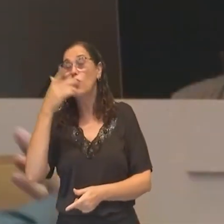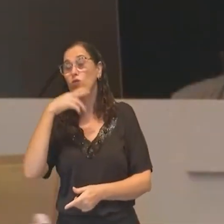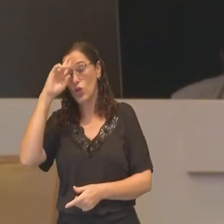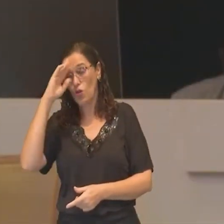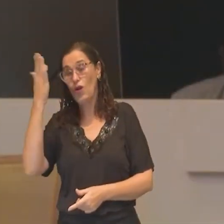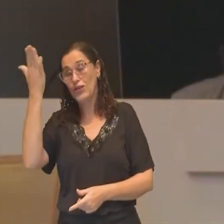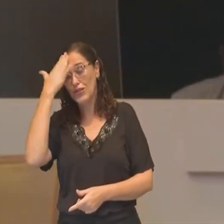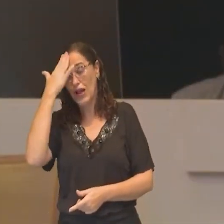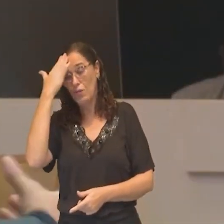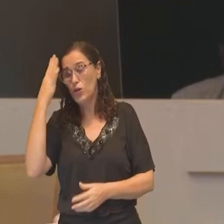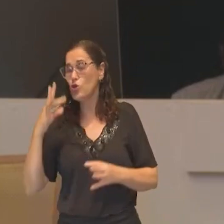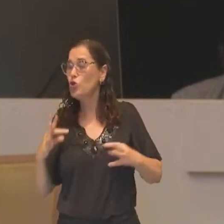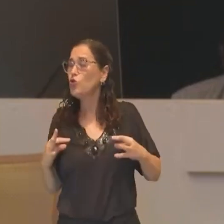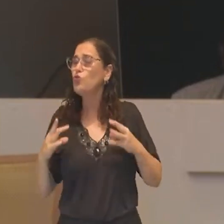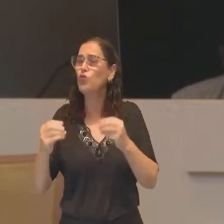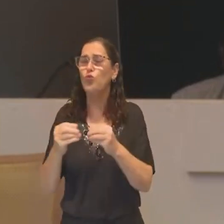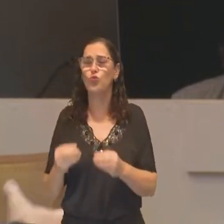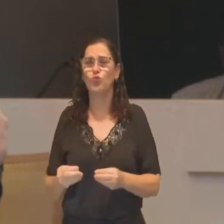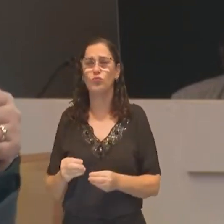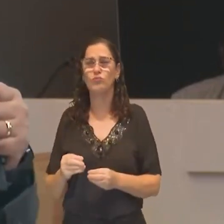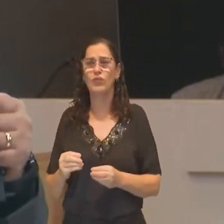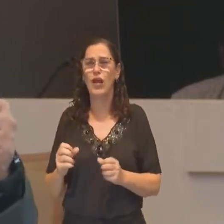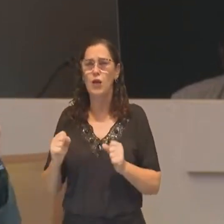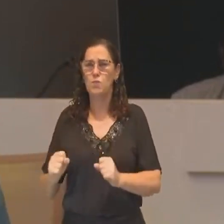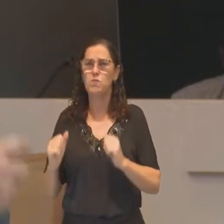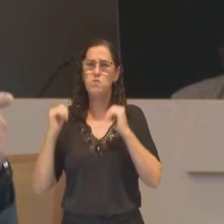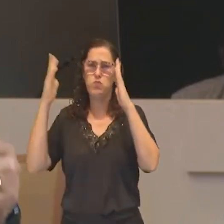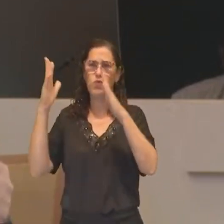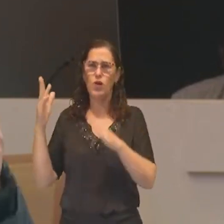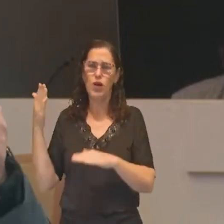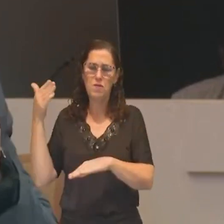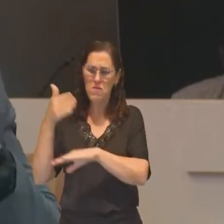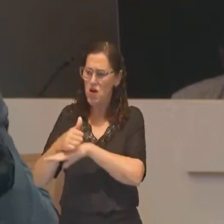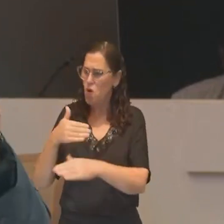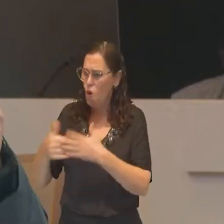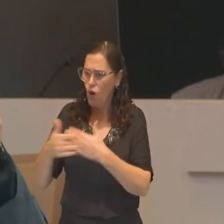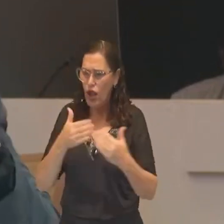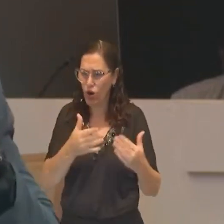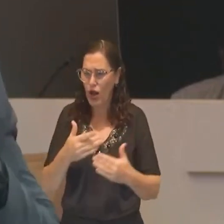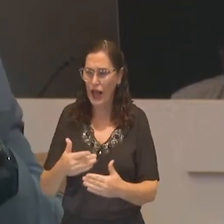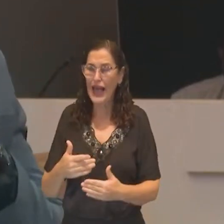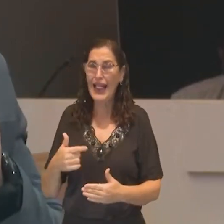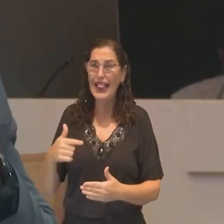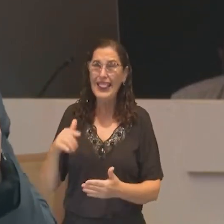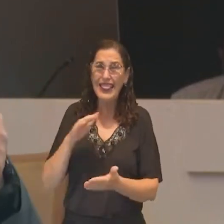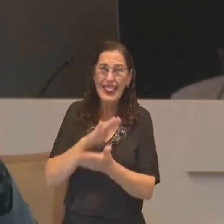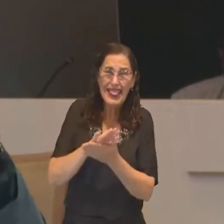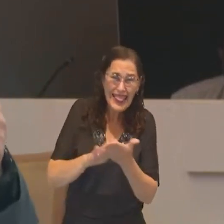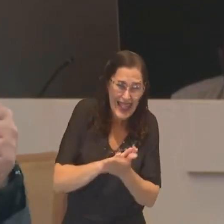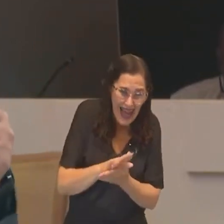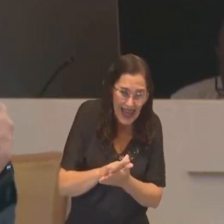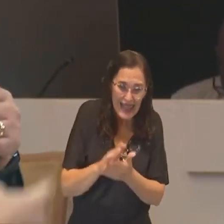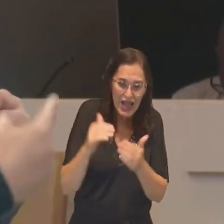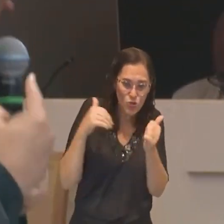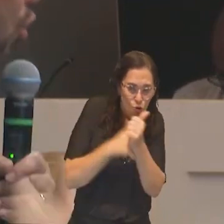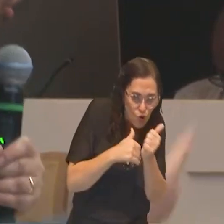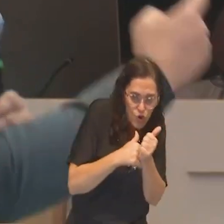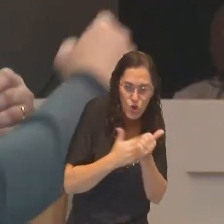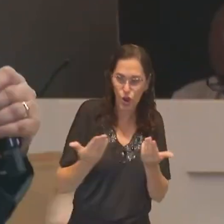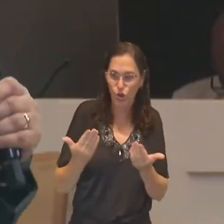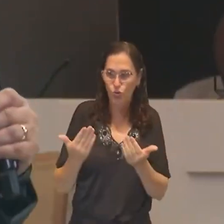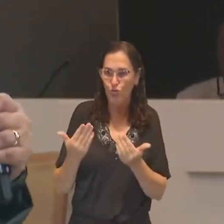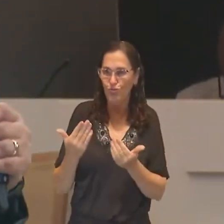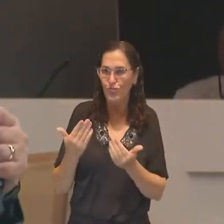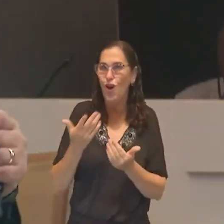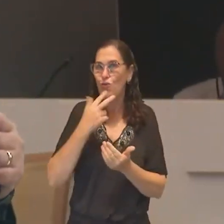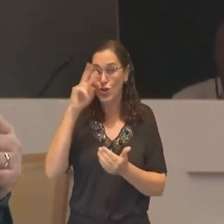é onisciente, Ele é onipotente, Ele é onipresente. Não há nada que eu e você possamos fazer que fique escondido, oculto dos